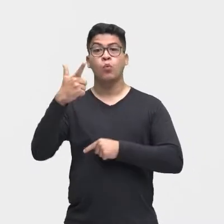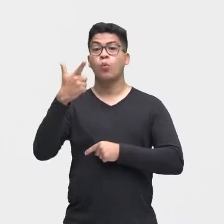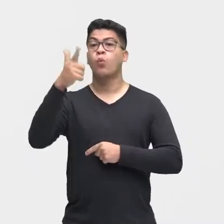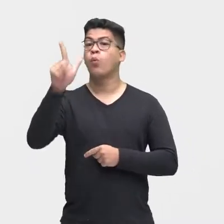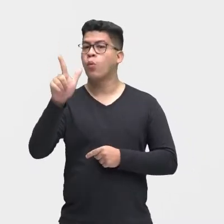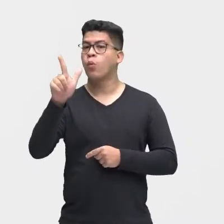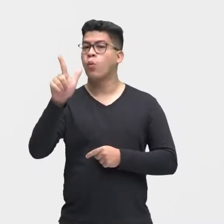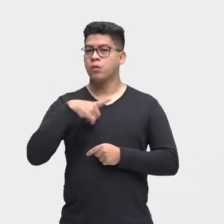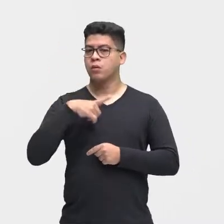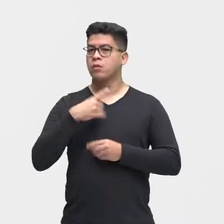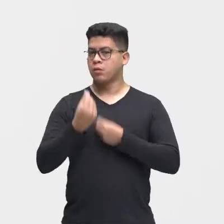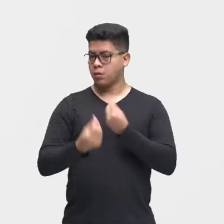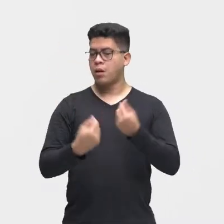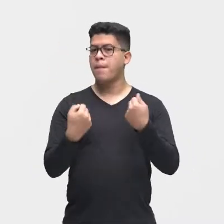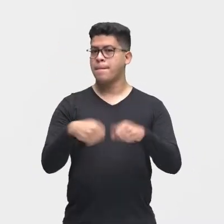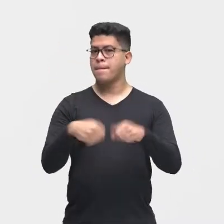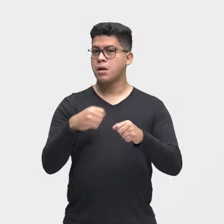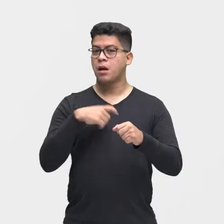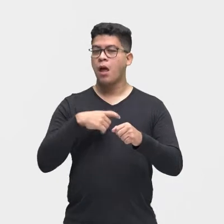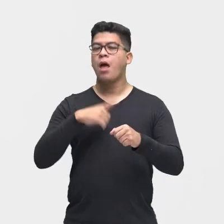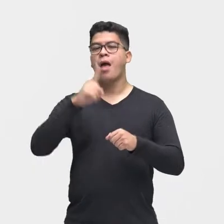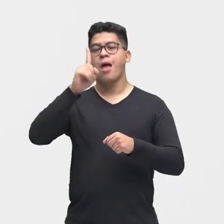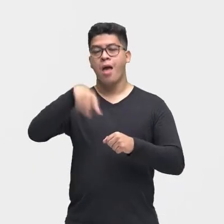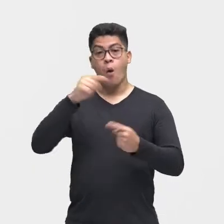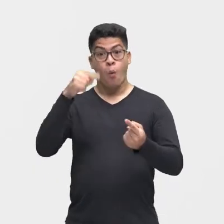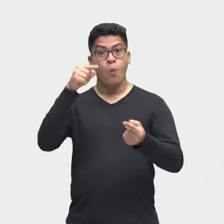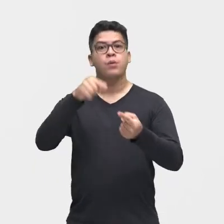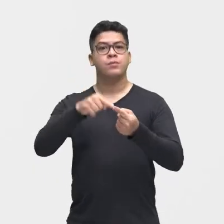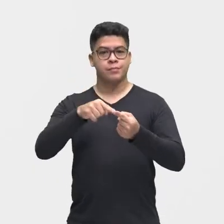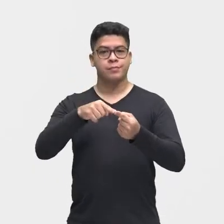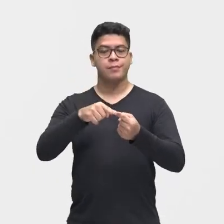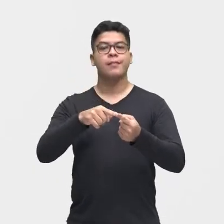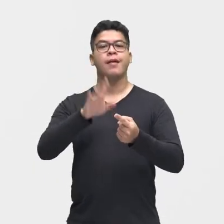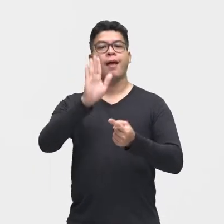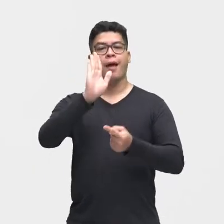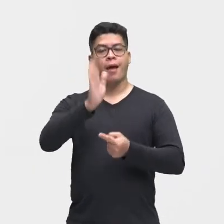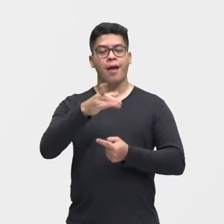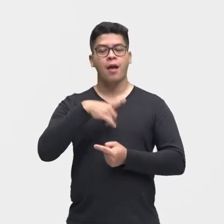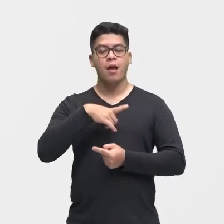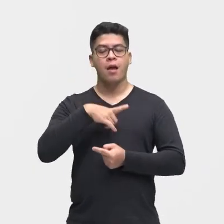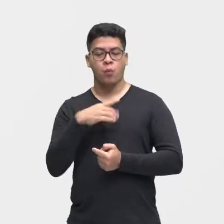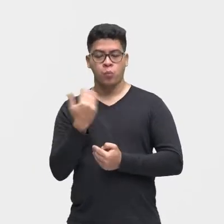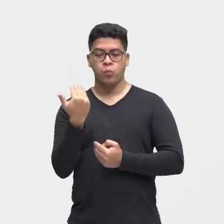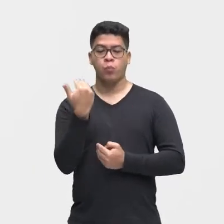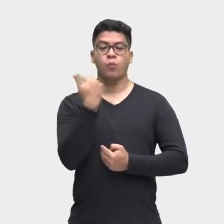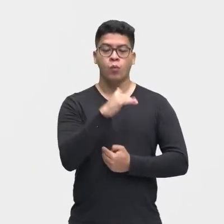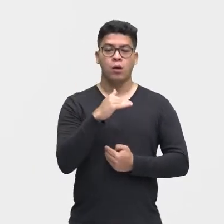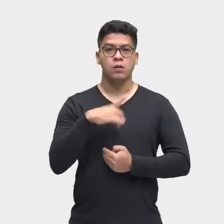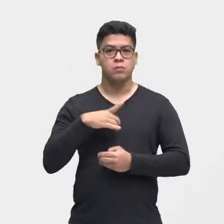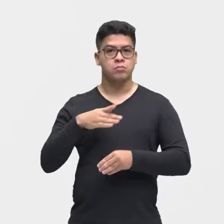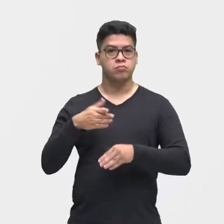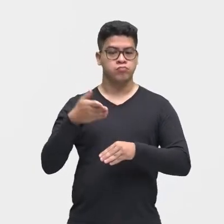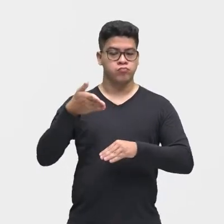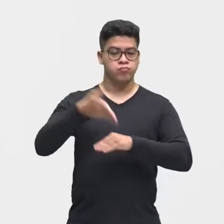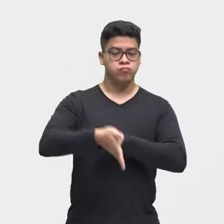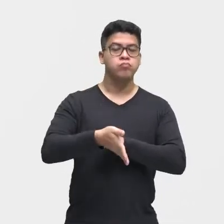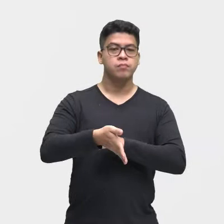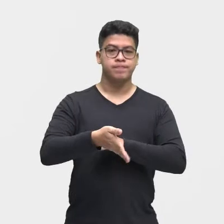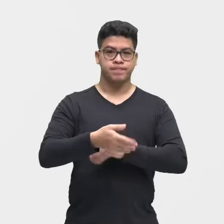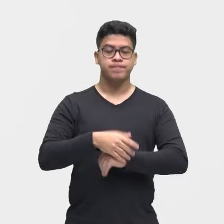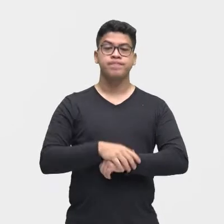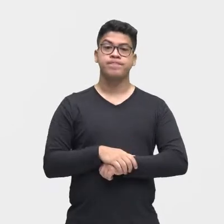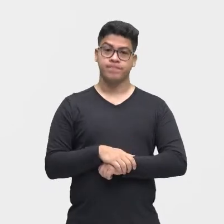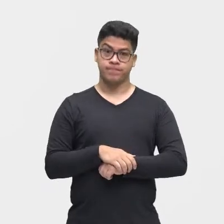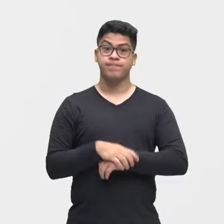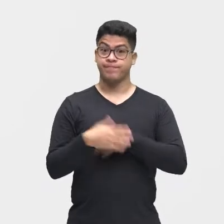xeque-mate então o objetivo do jogo é o que colocar o rei adversário em xeque-mate e e o que que